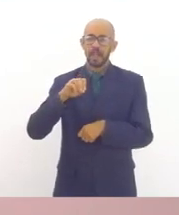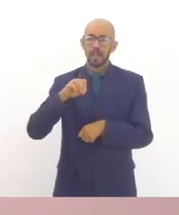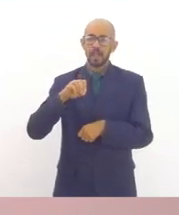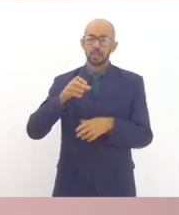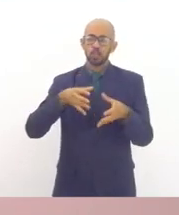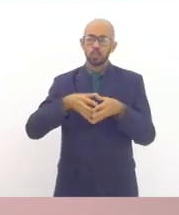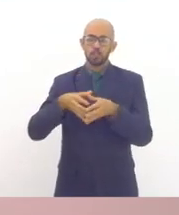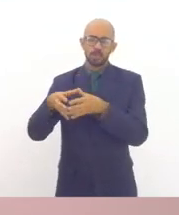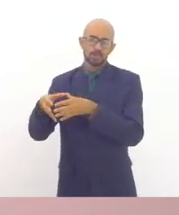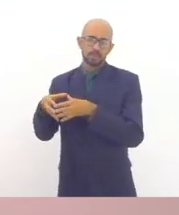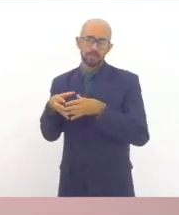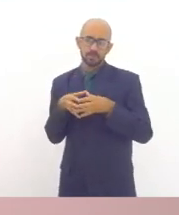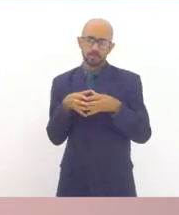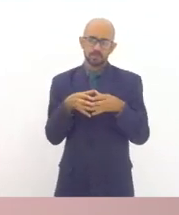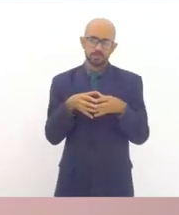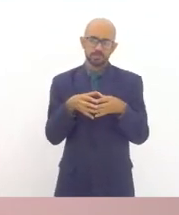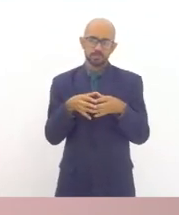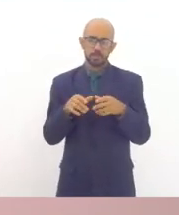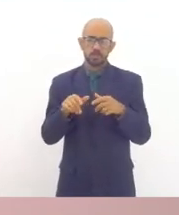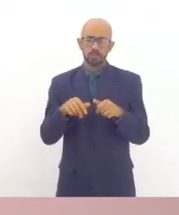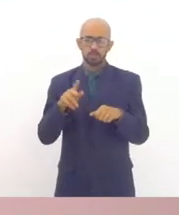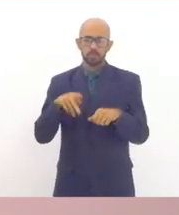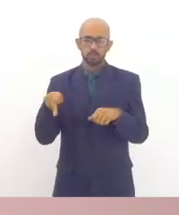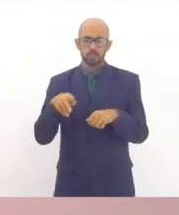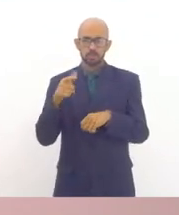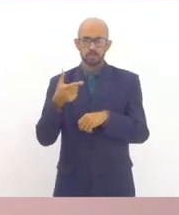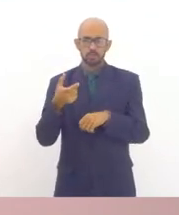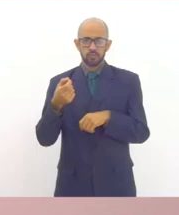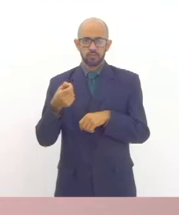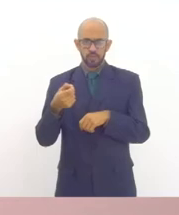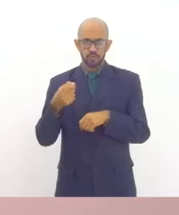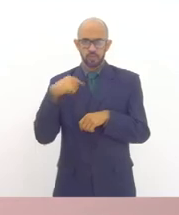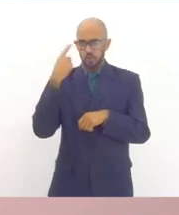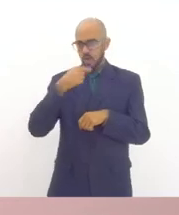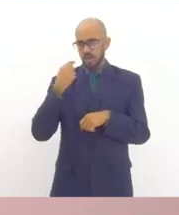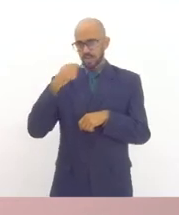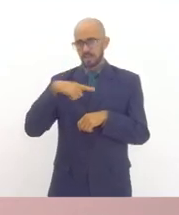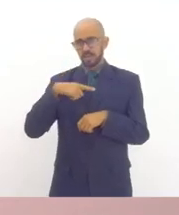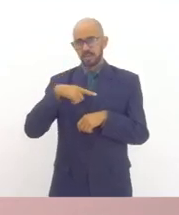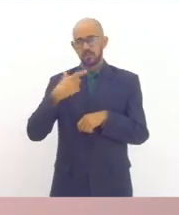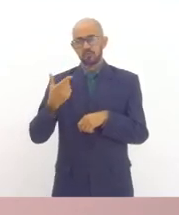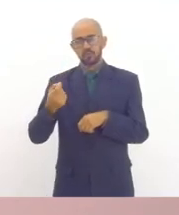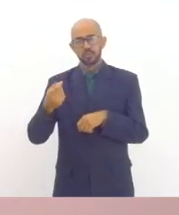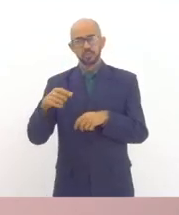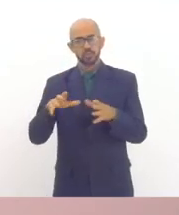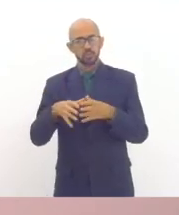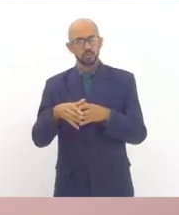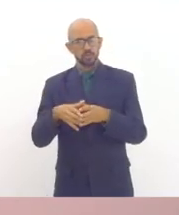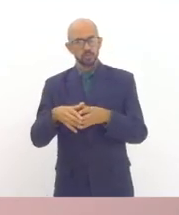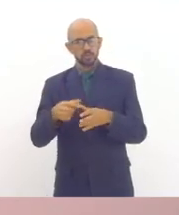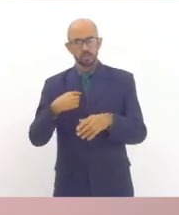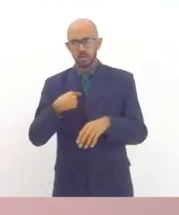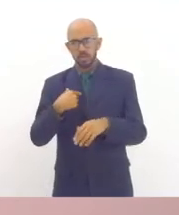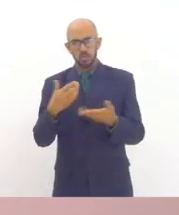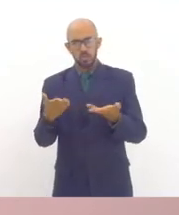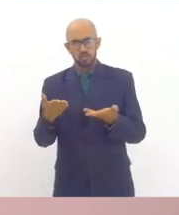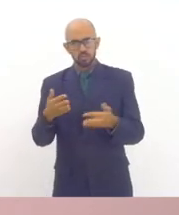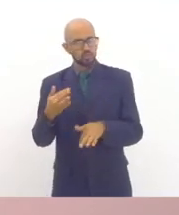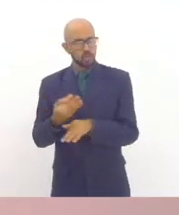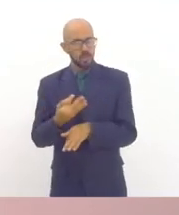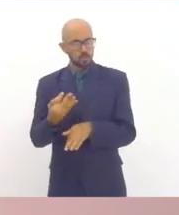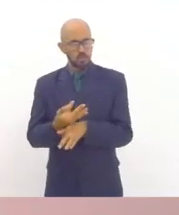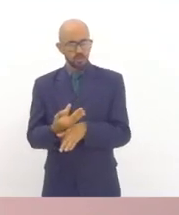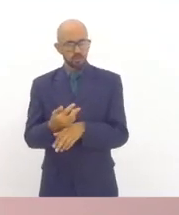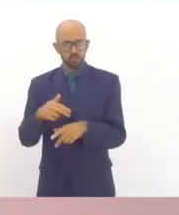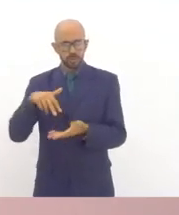30 horas teria 20 turmas. E eu, hoje, eu não aguento ficar em pé 3 minutos,